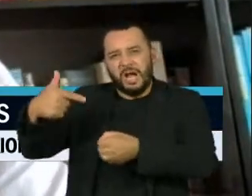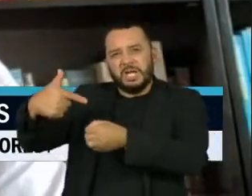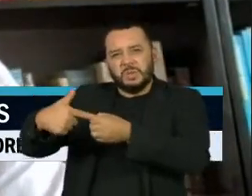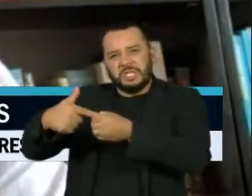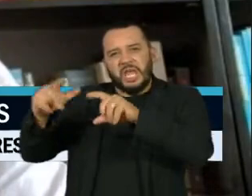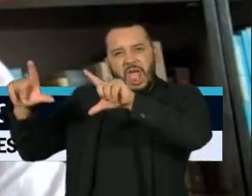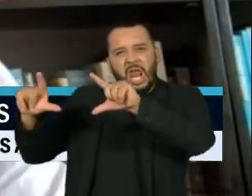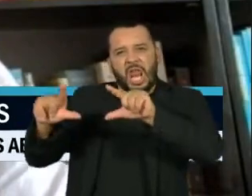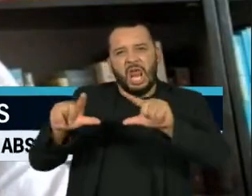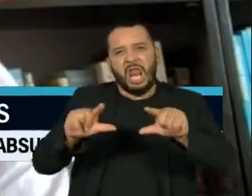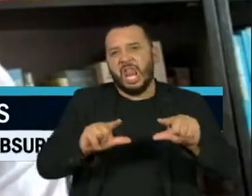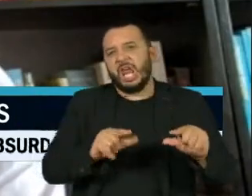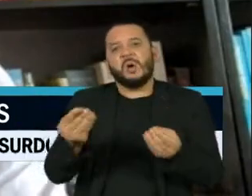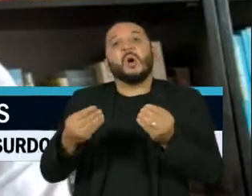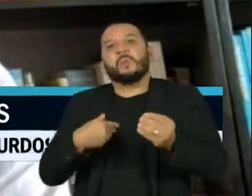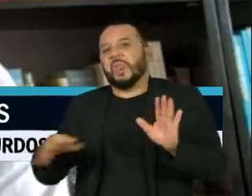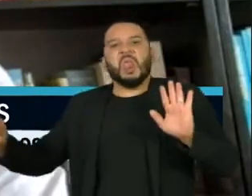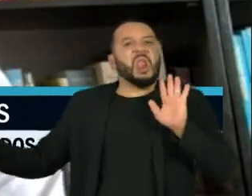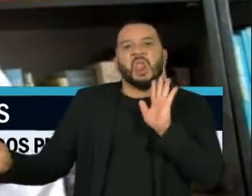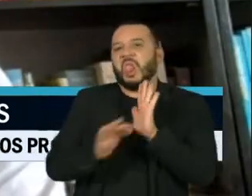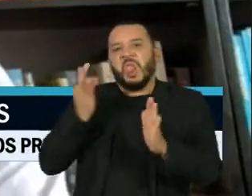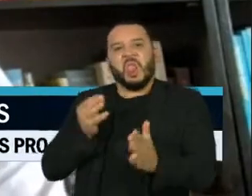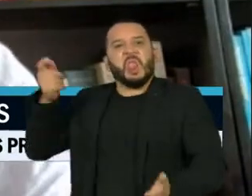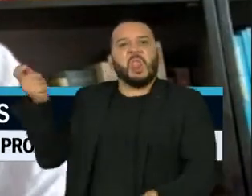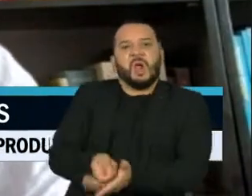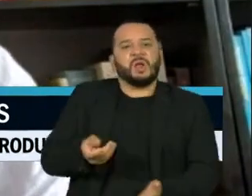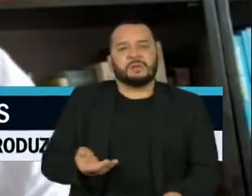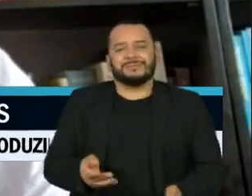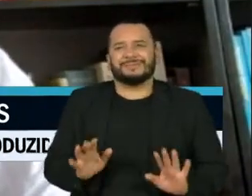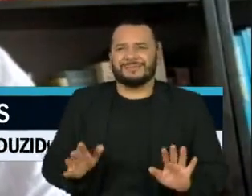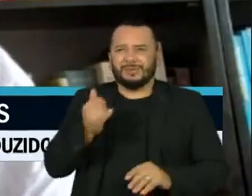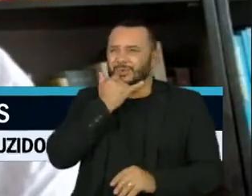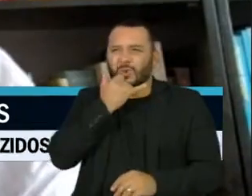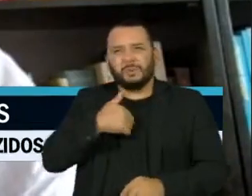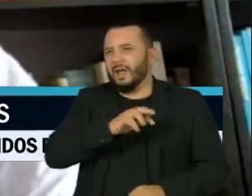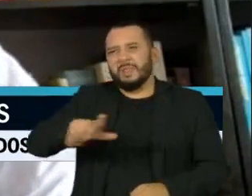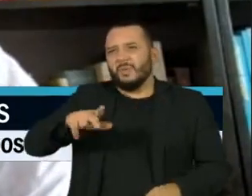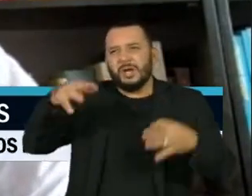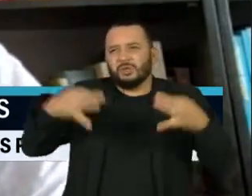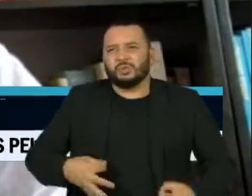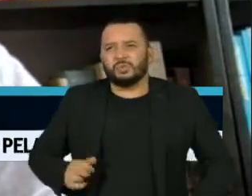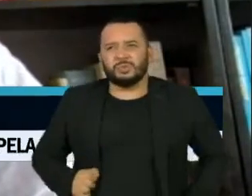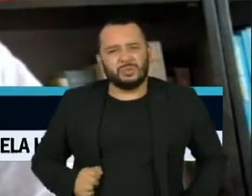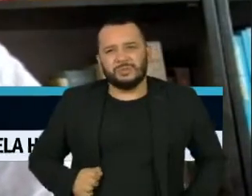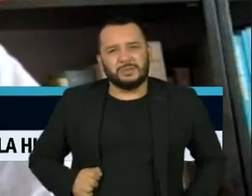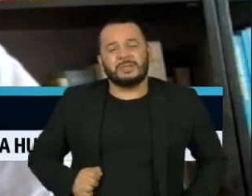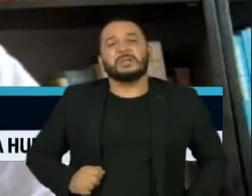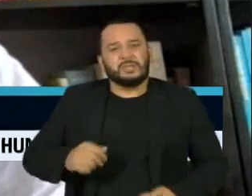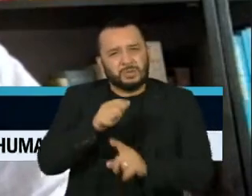na canetada. A chance de prosperar é muito pequena. Não é justo que a sociedade como um todo, o